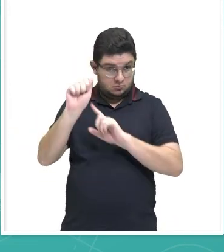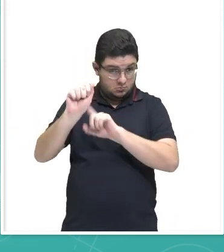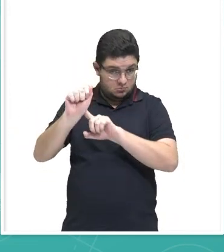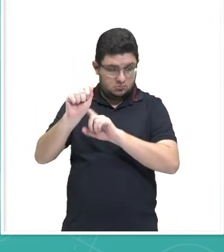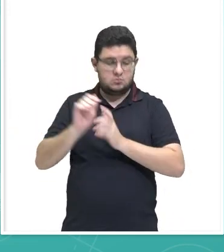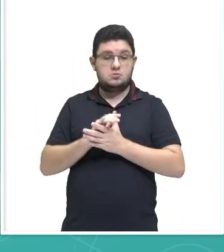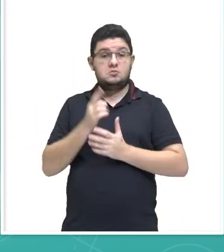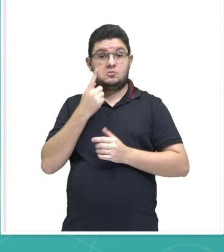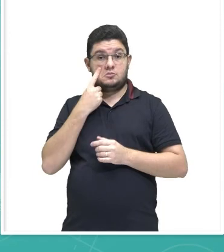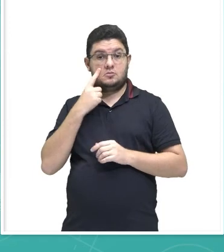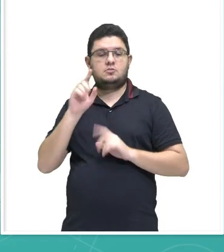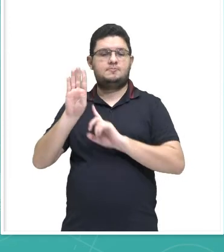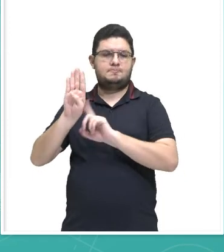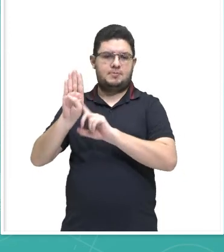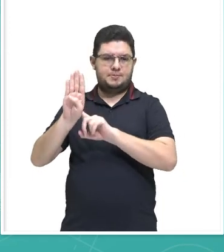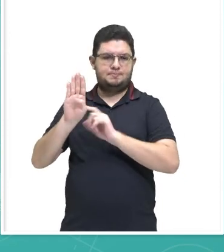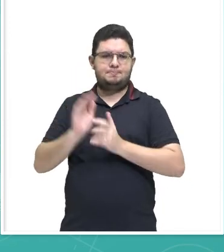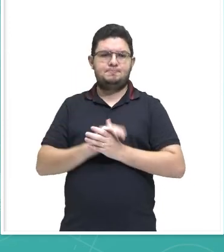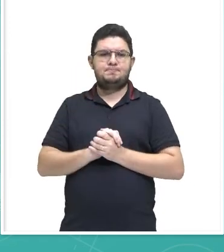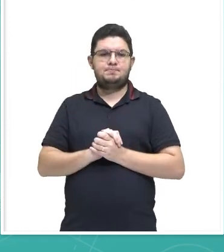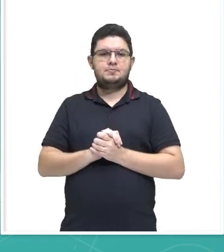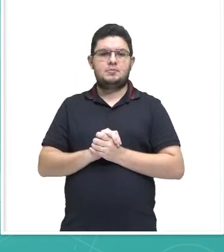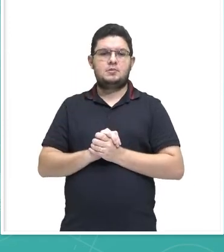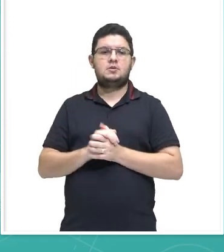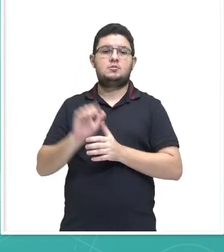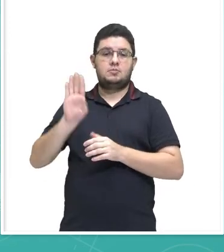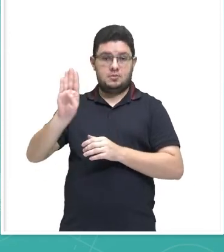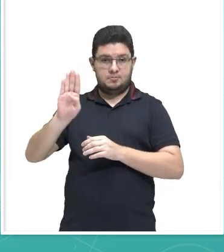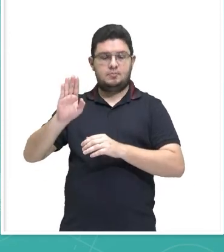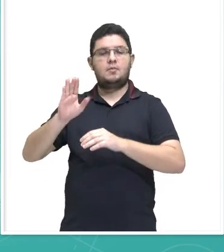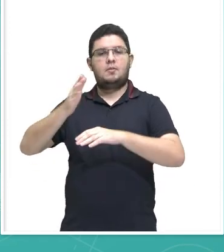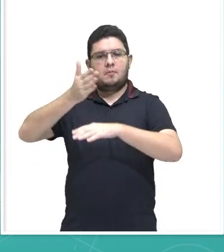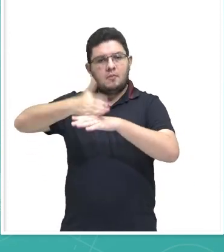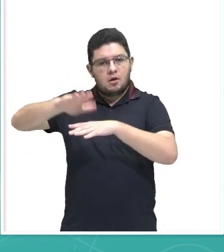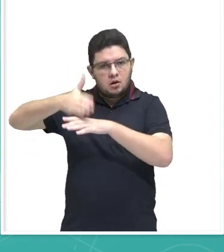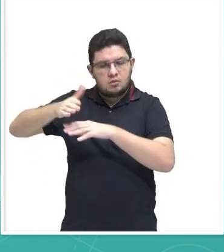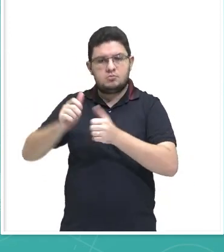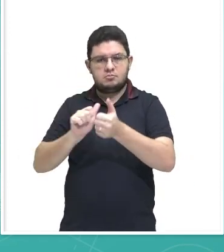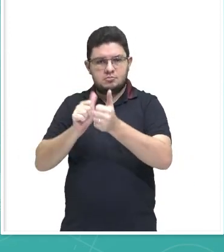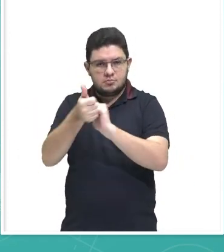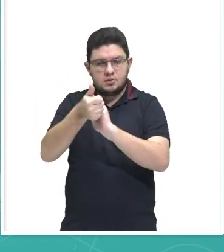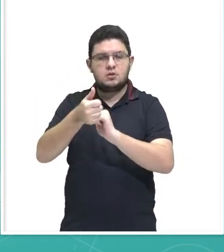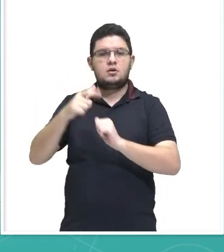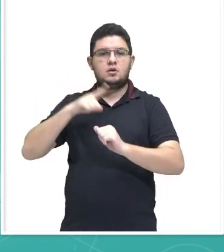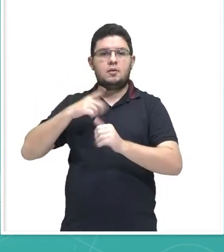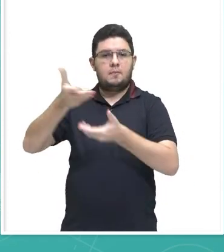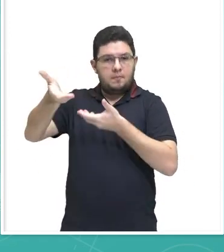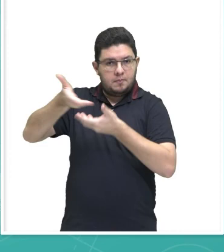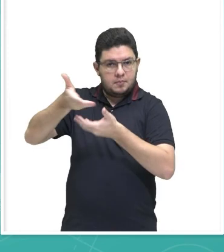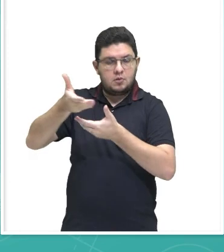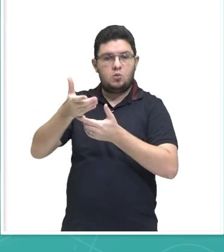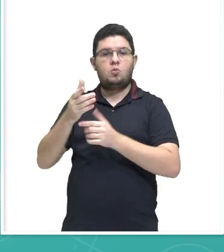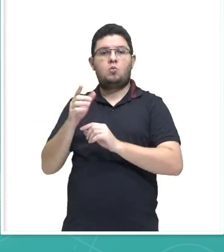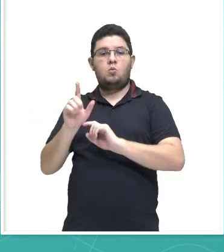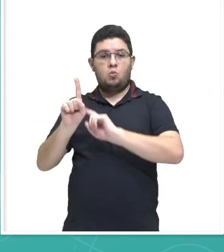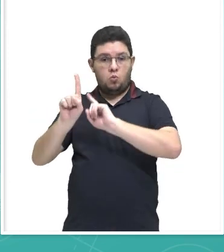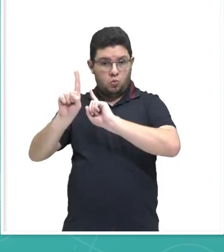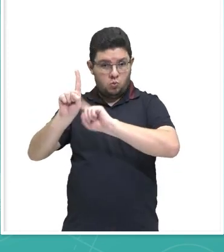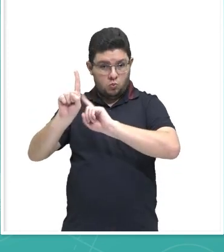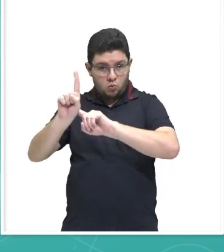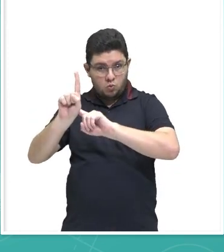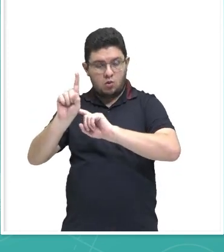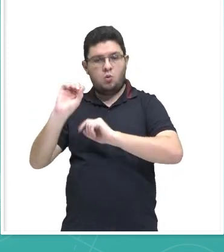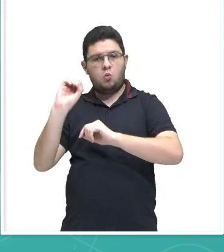as outras. Letra B. São práticas esportivas onde participam uma